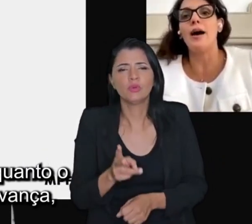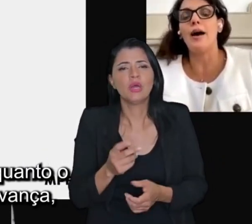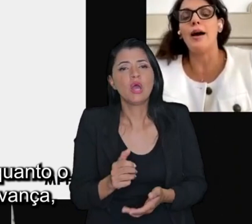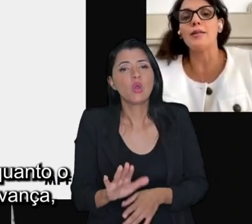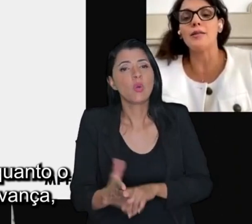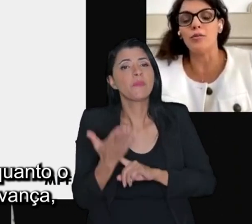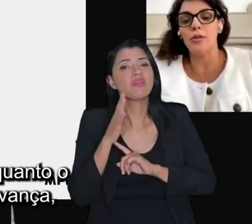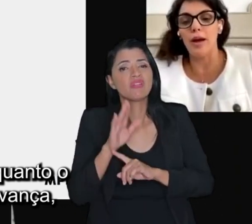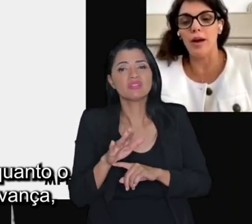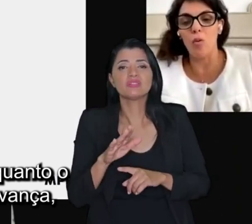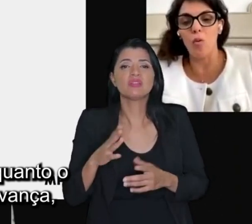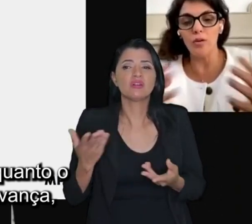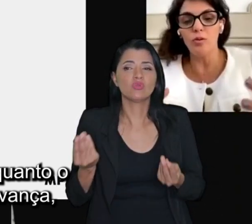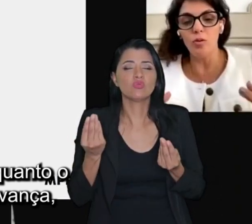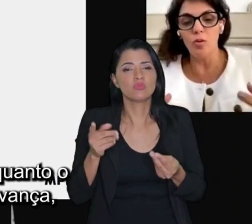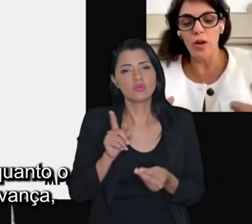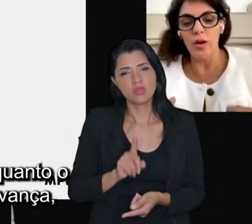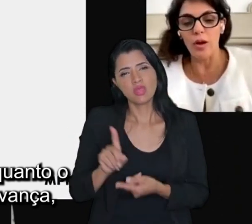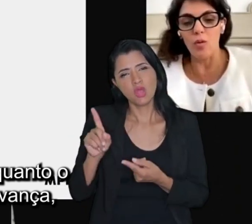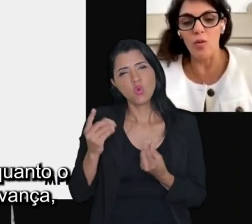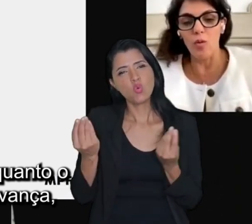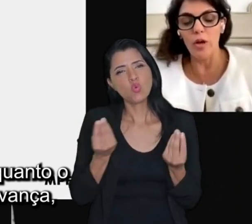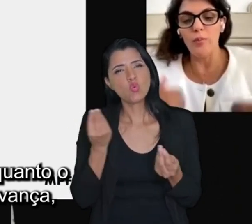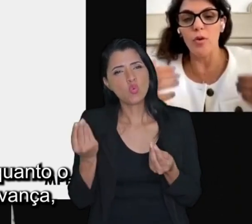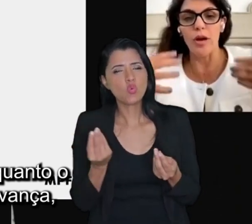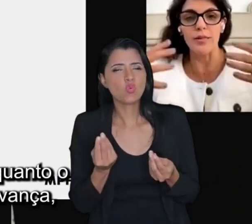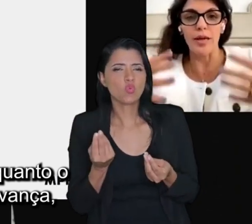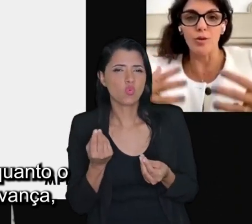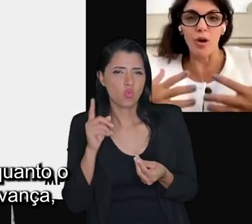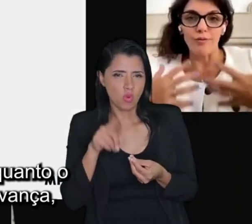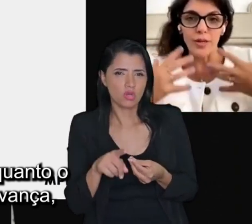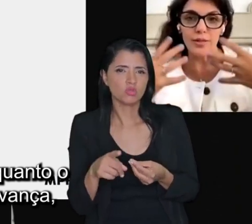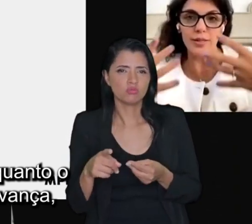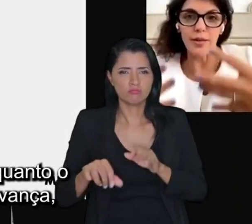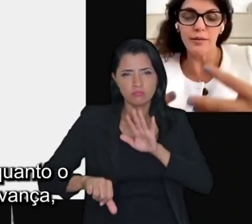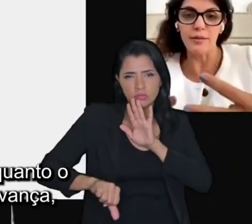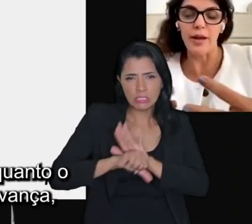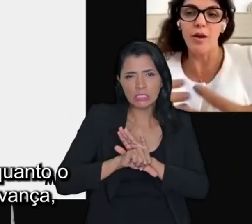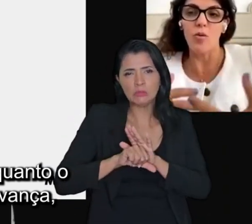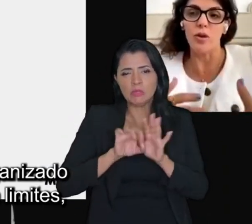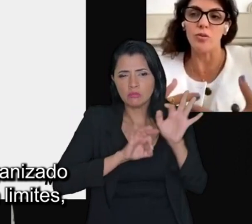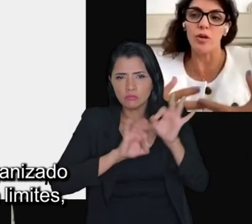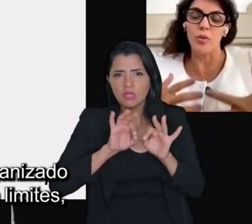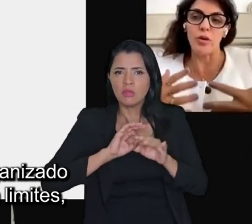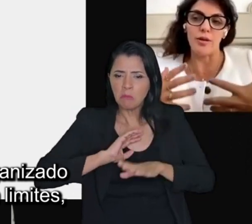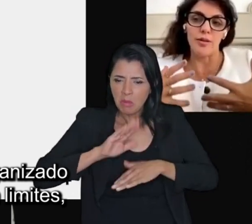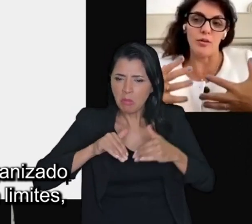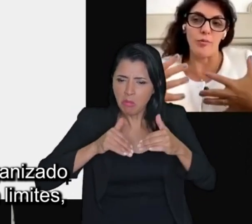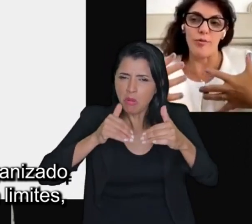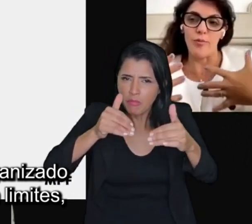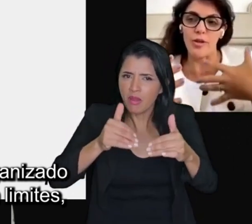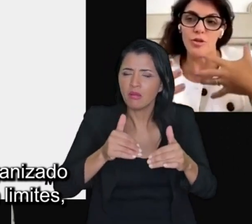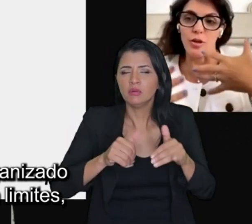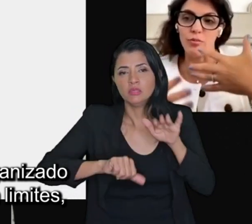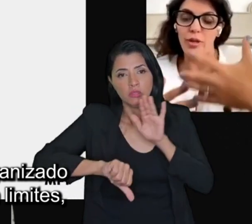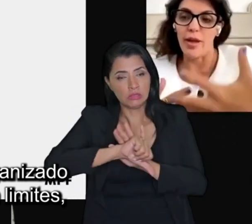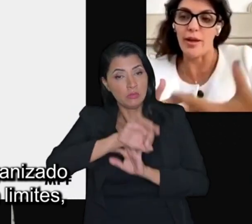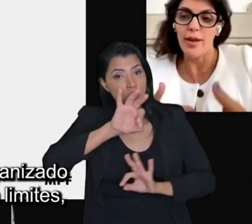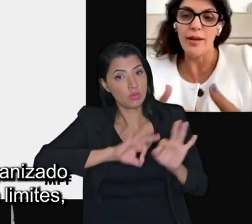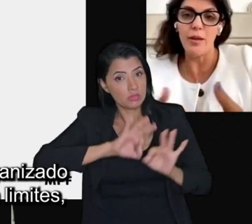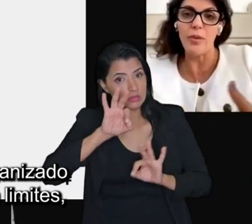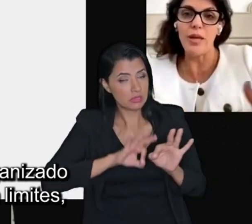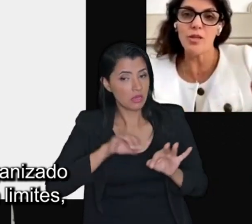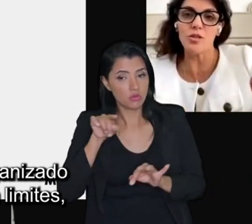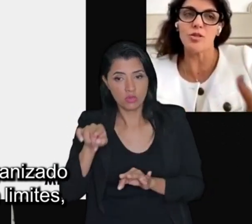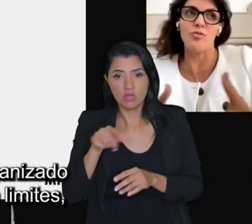é a questão o quanto o crime organizado avança, né? O quanto o crime organizado, obviamente, não